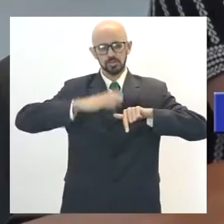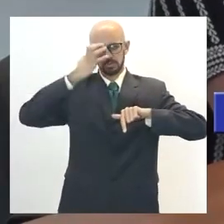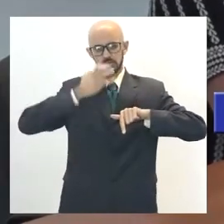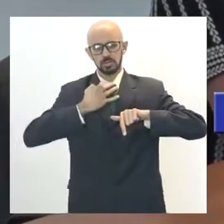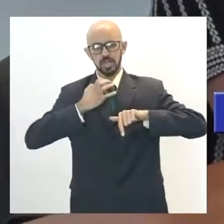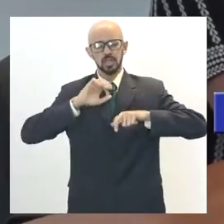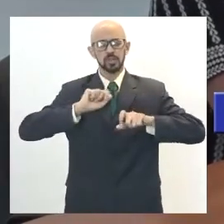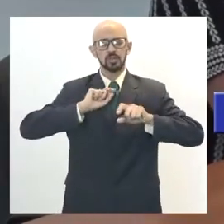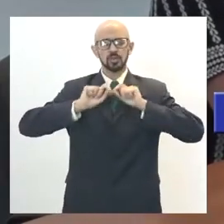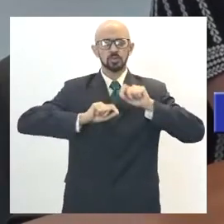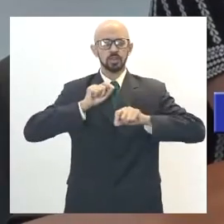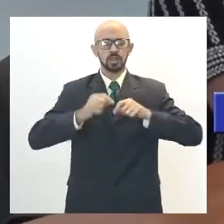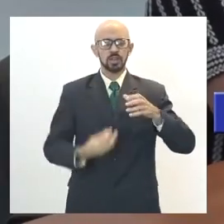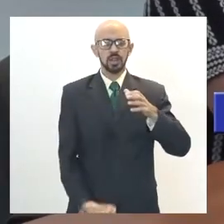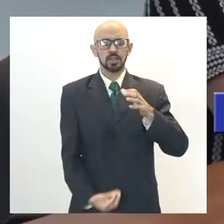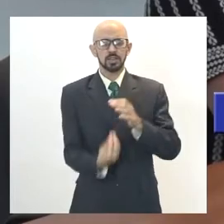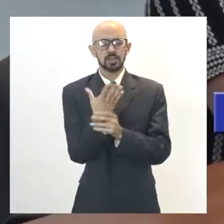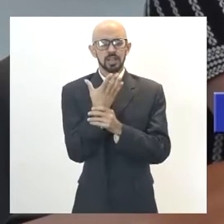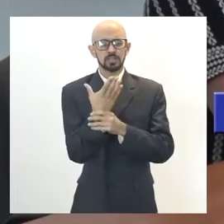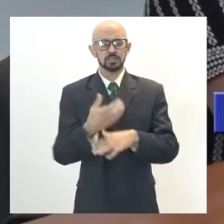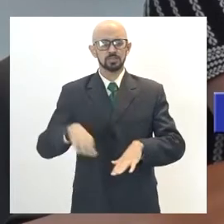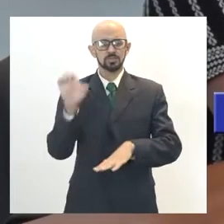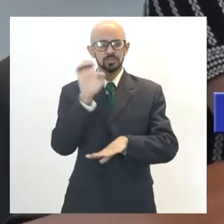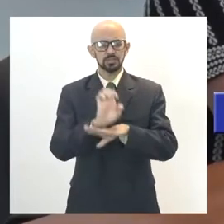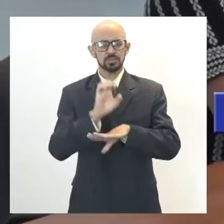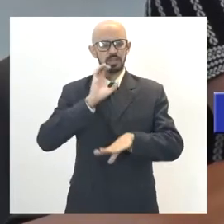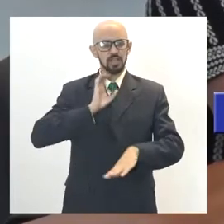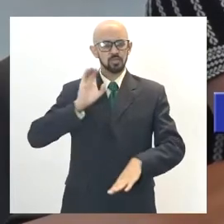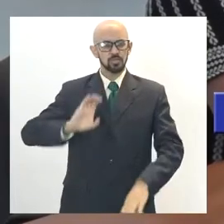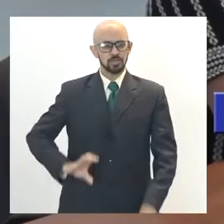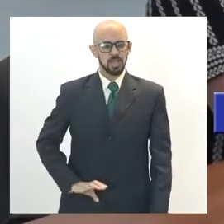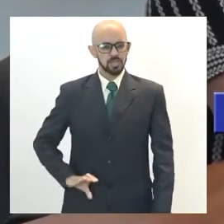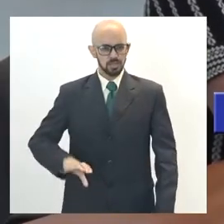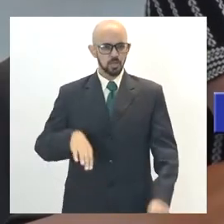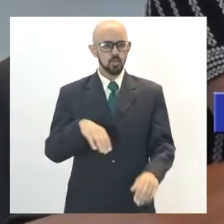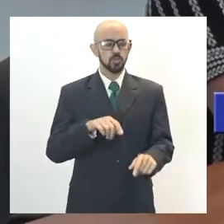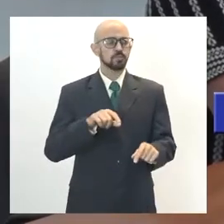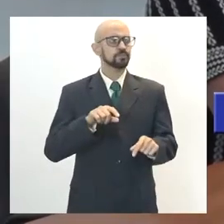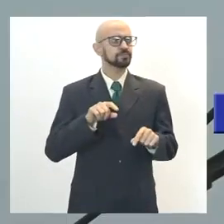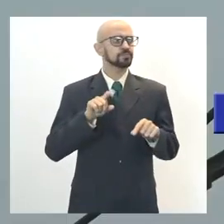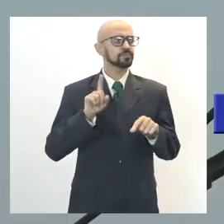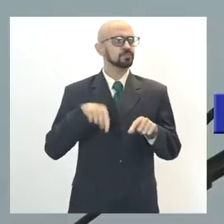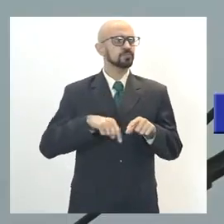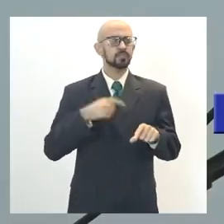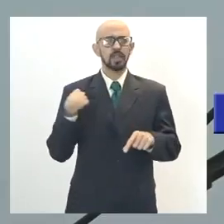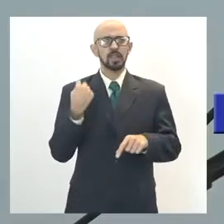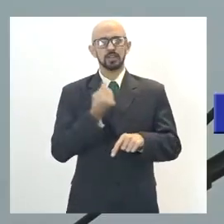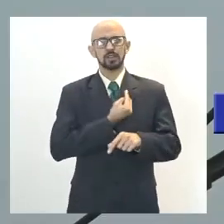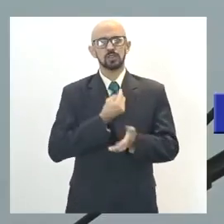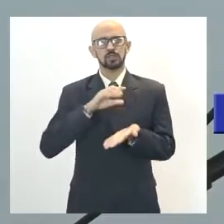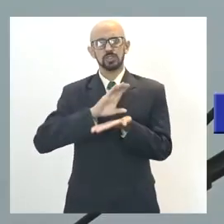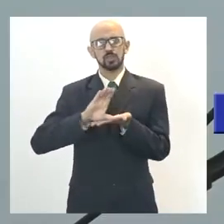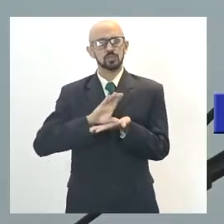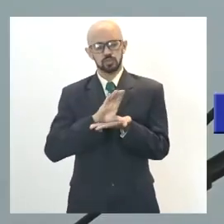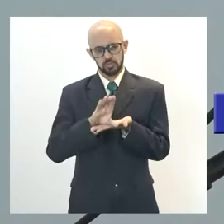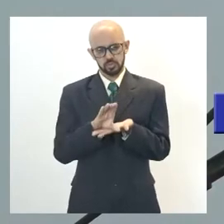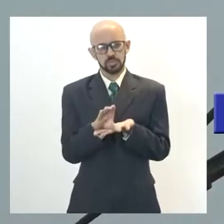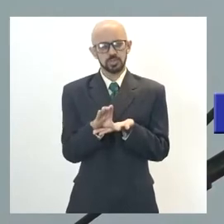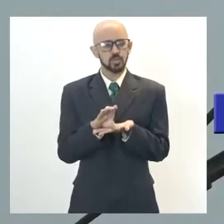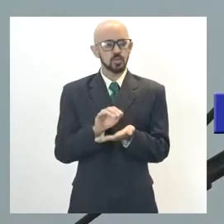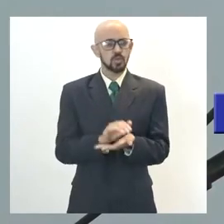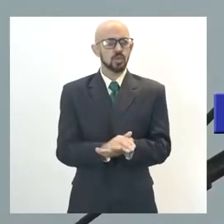na criação desse estado cidadão vamos lembrar aqui né da nossa Constituição cidadã